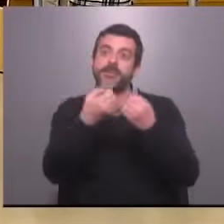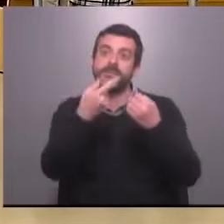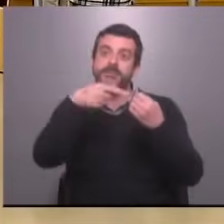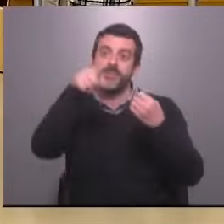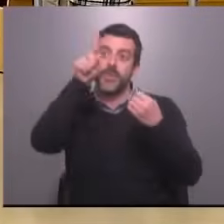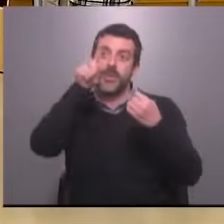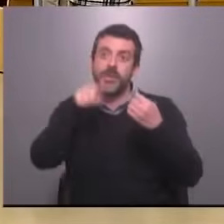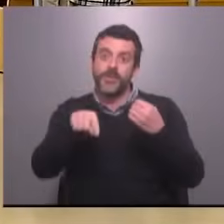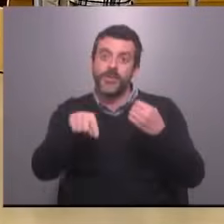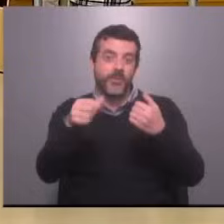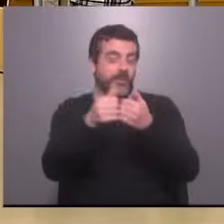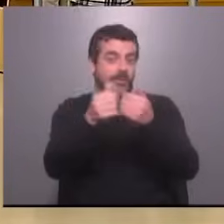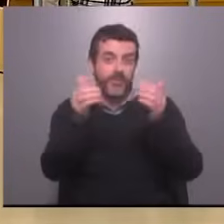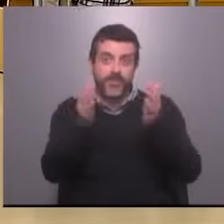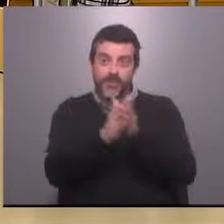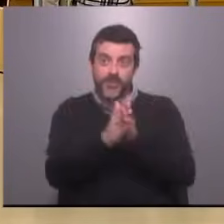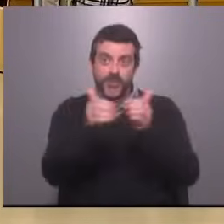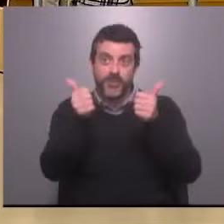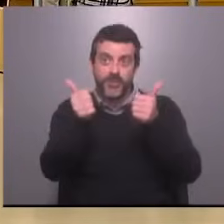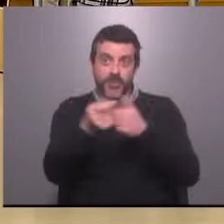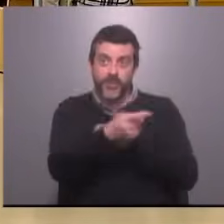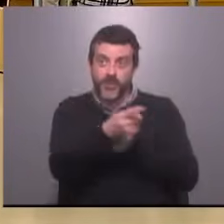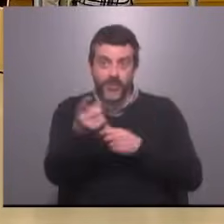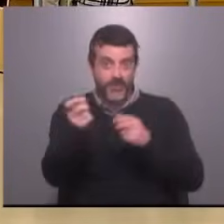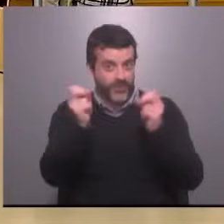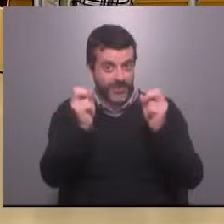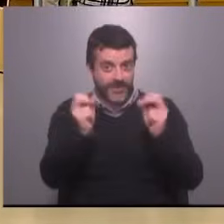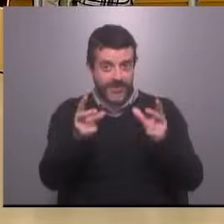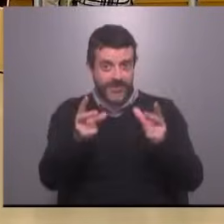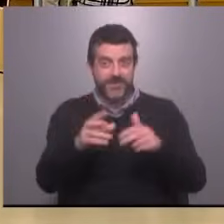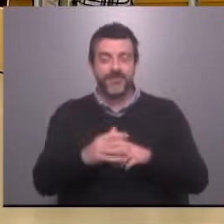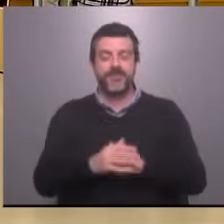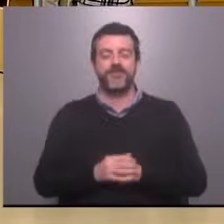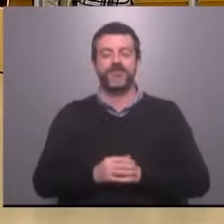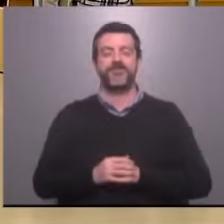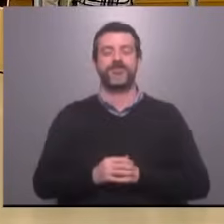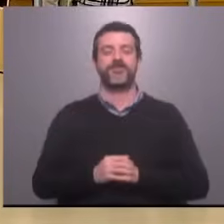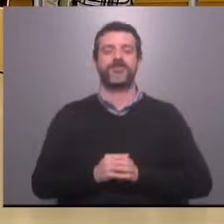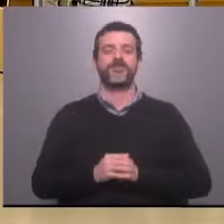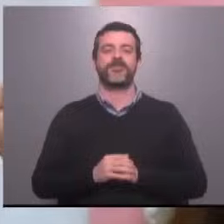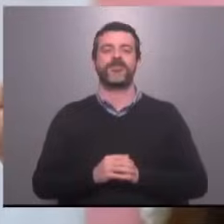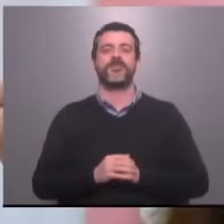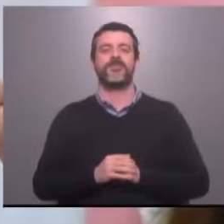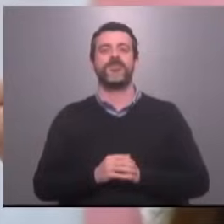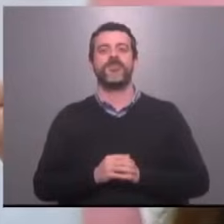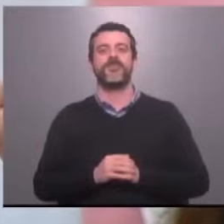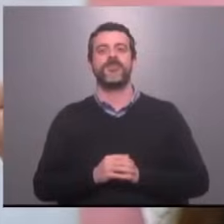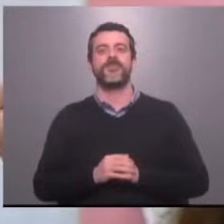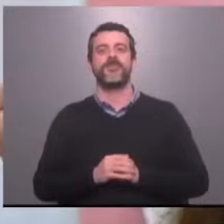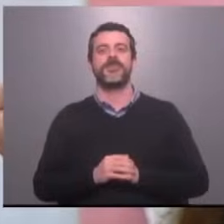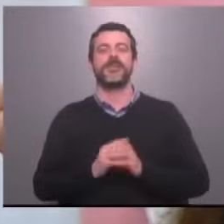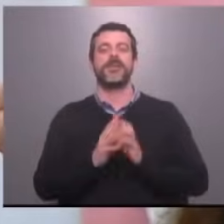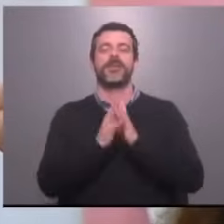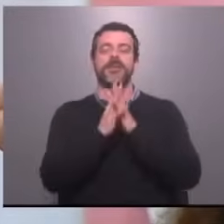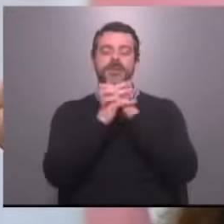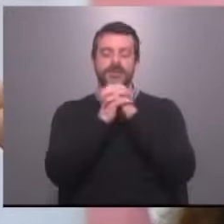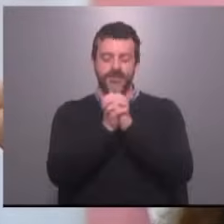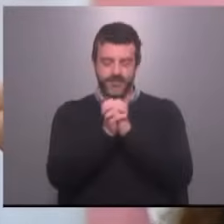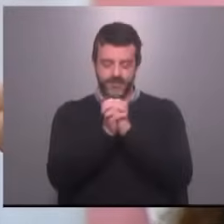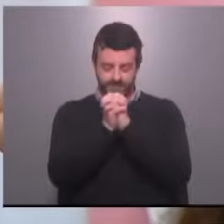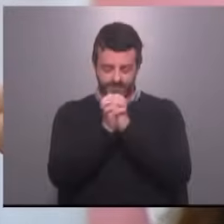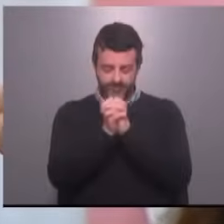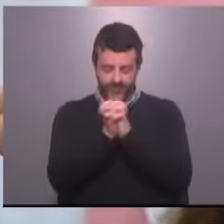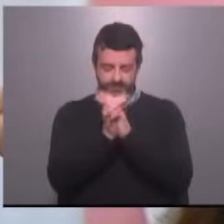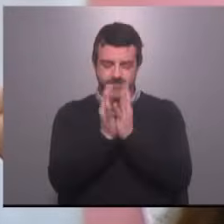bom? E um feliz ano novo para vocês todos, está bem?